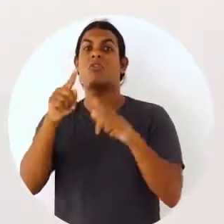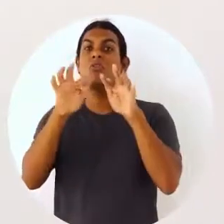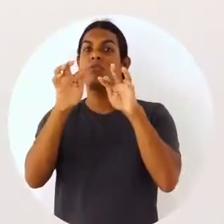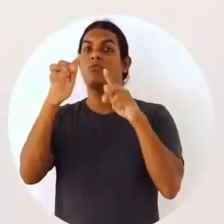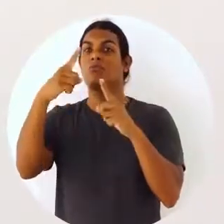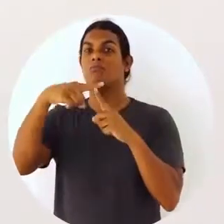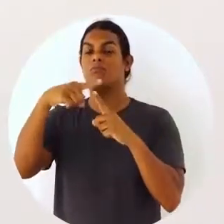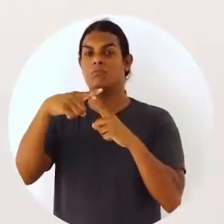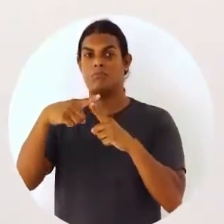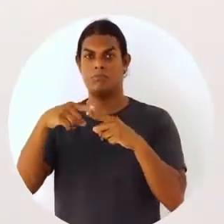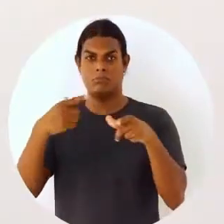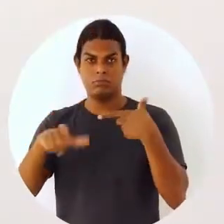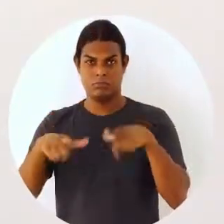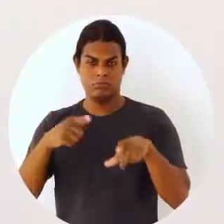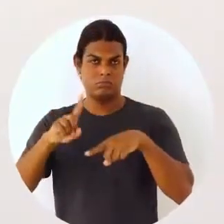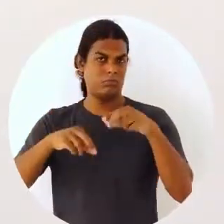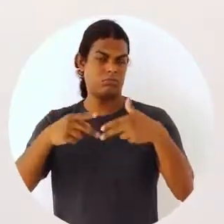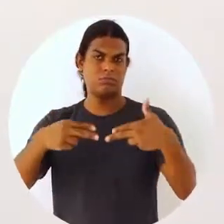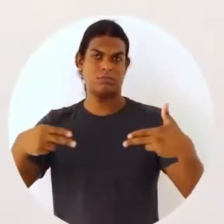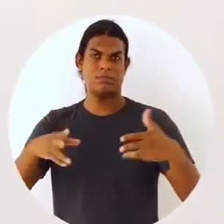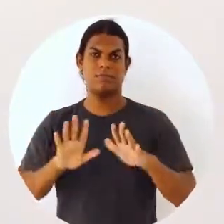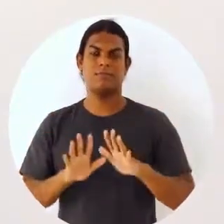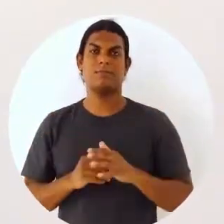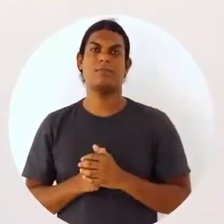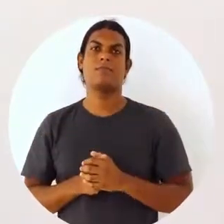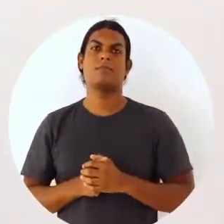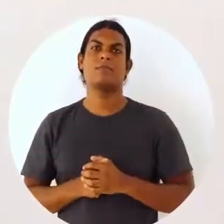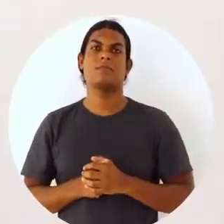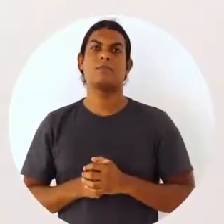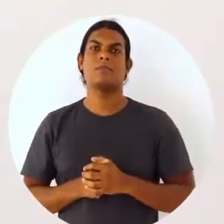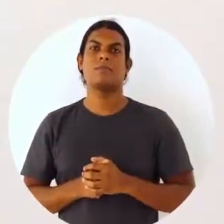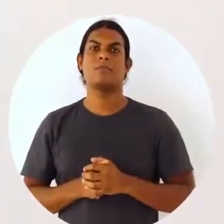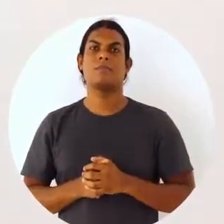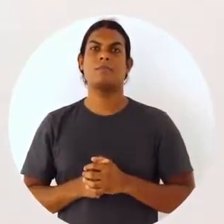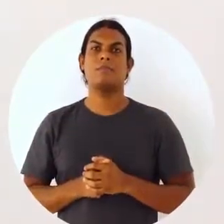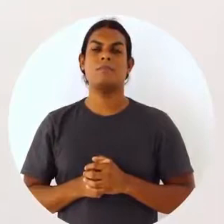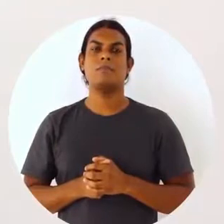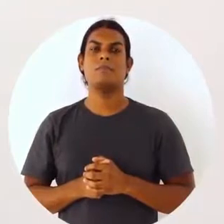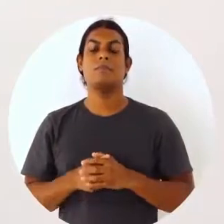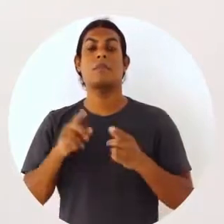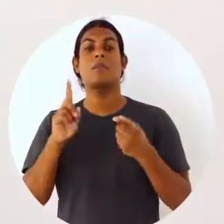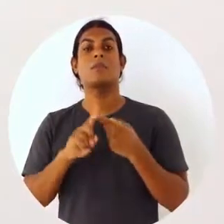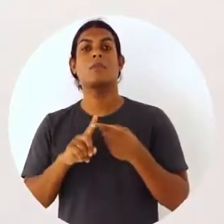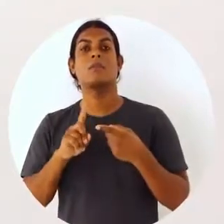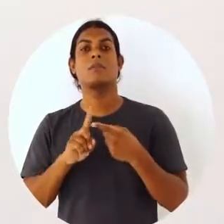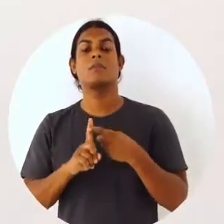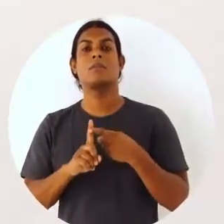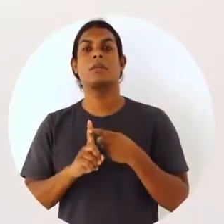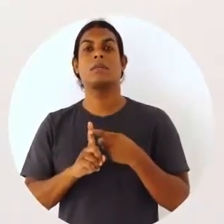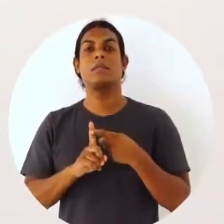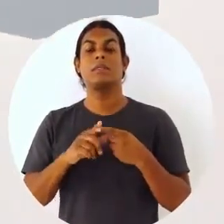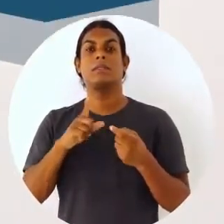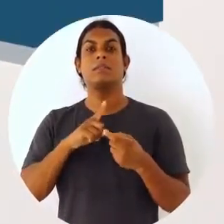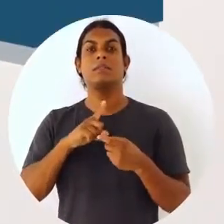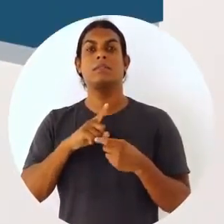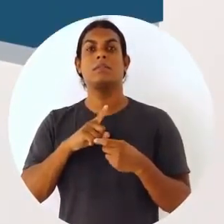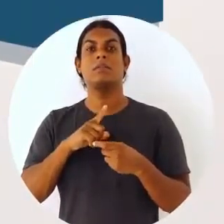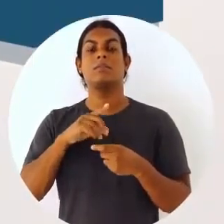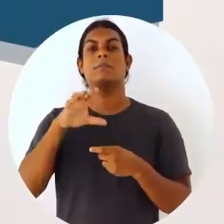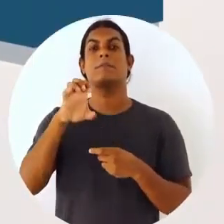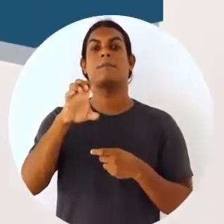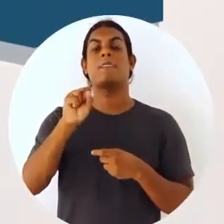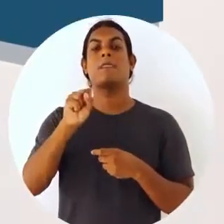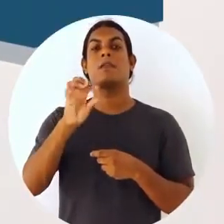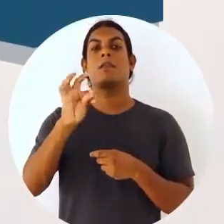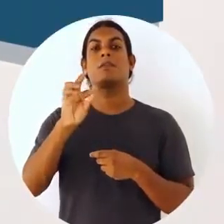administração científica. Isso vocês não podem esquecer. Paralelo a essa racionalização, existia um outro conceito que chamava estudos dos tempos